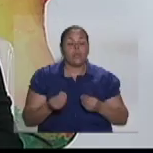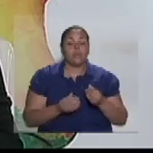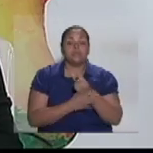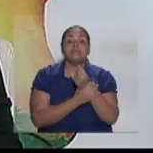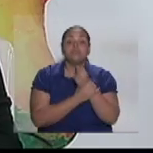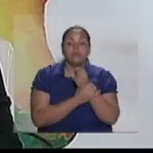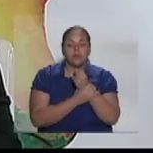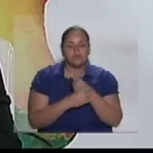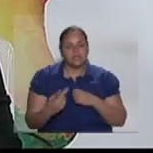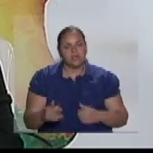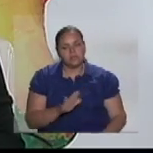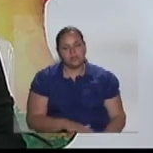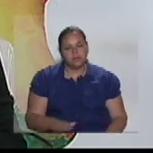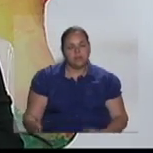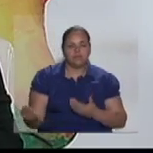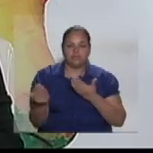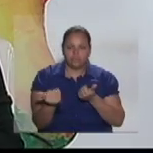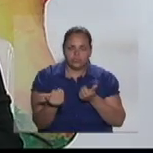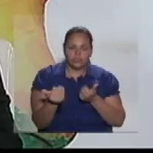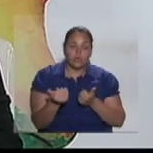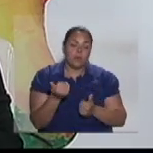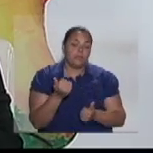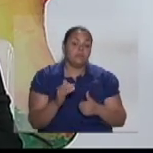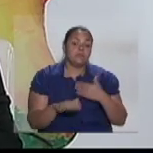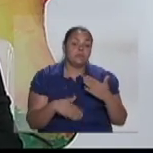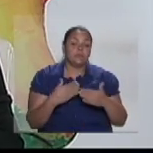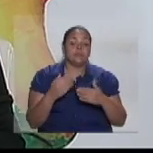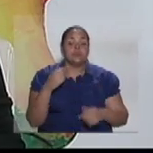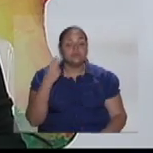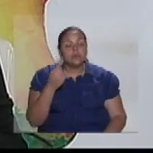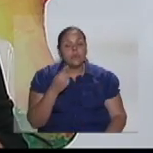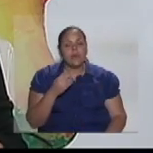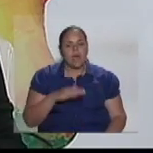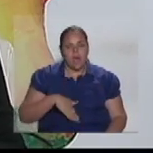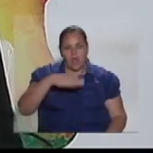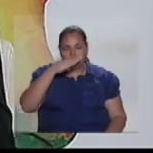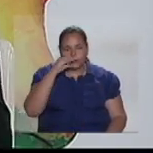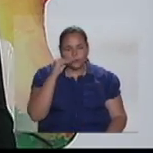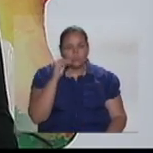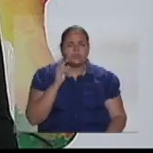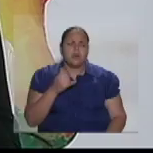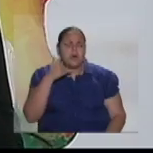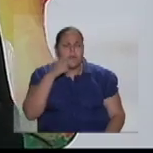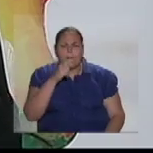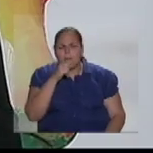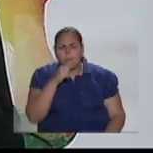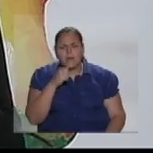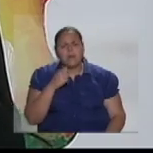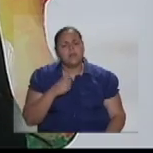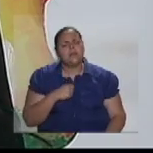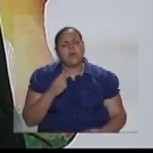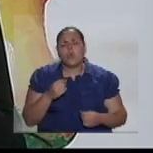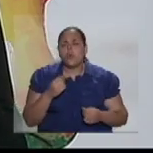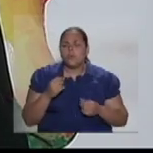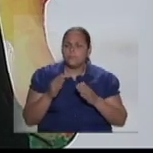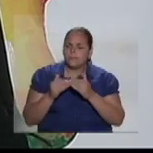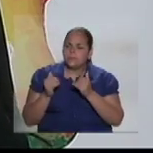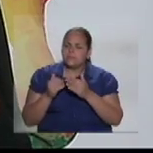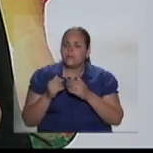é que está a segurança dessa criança, desse adolescente depois, né? Ou então vão ser adultos que vão ficar assim, mãe,